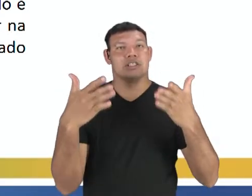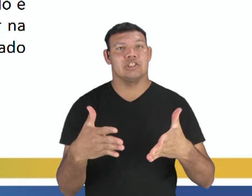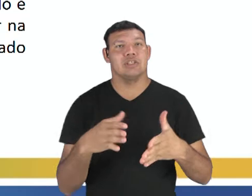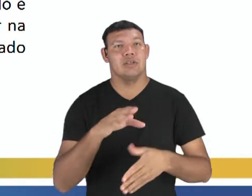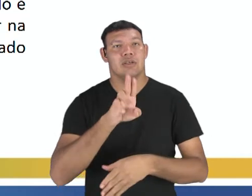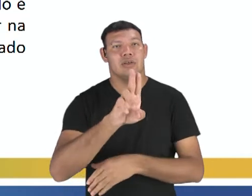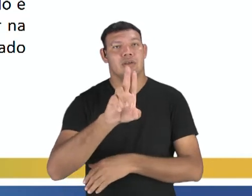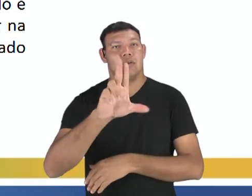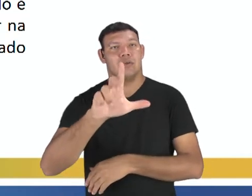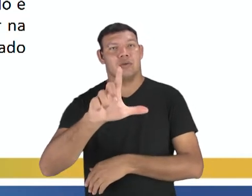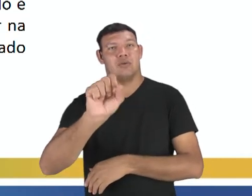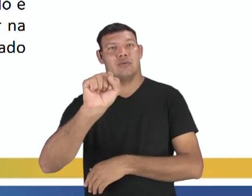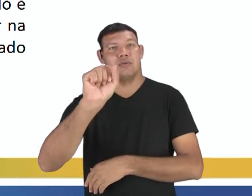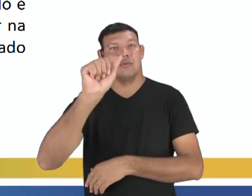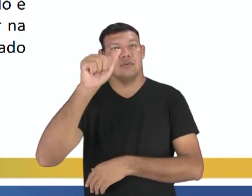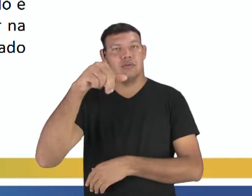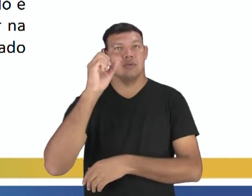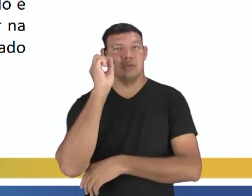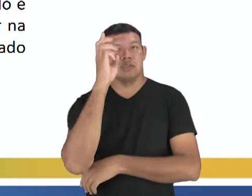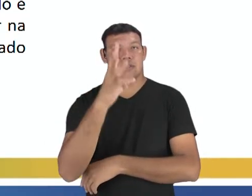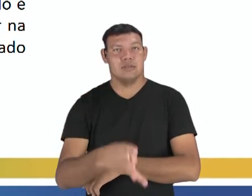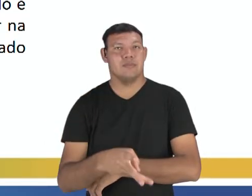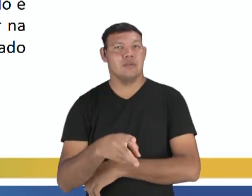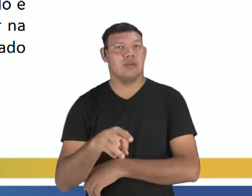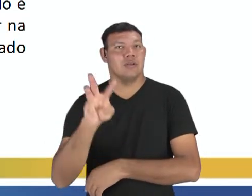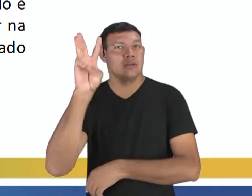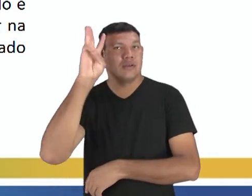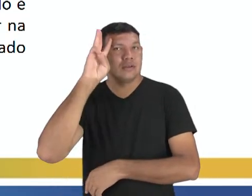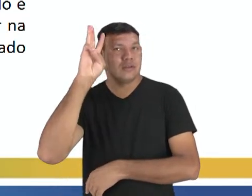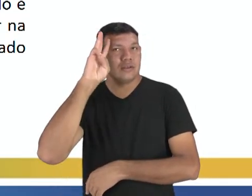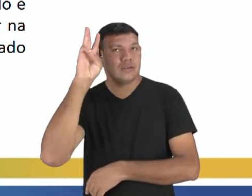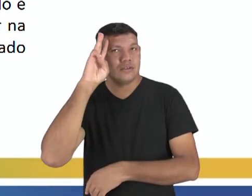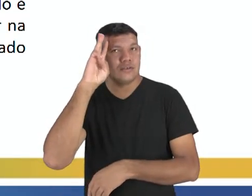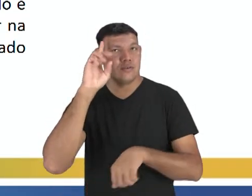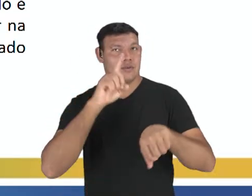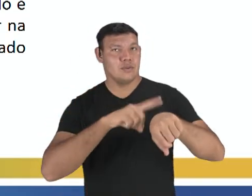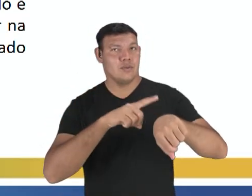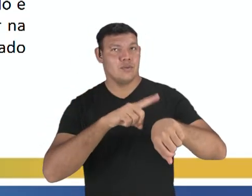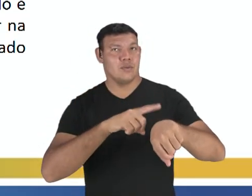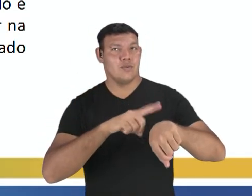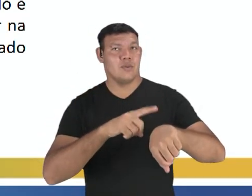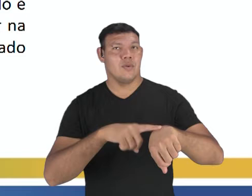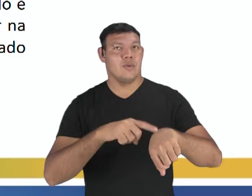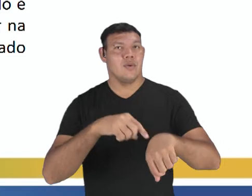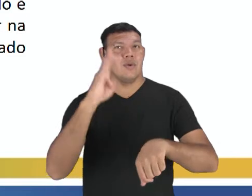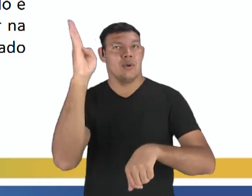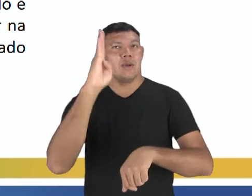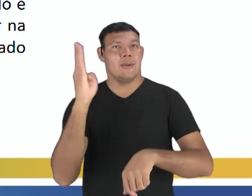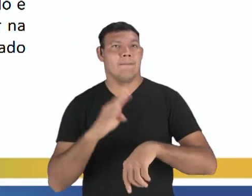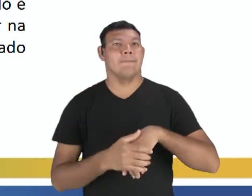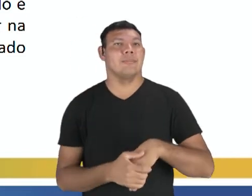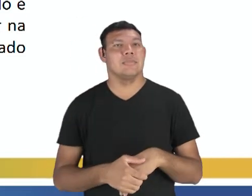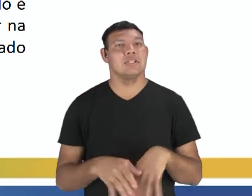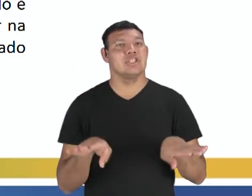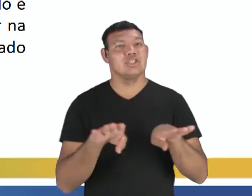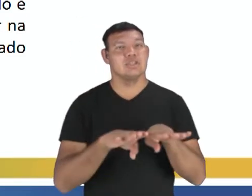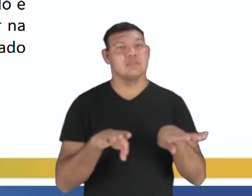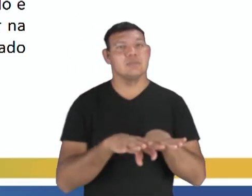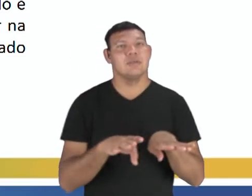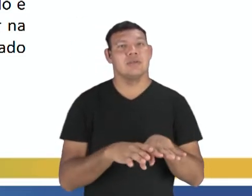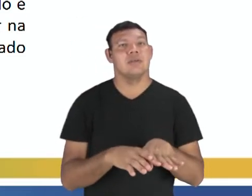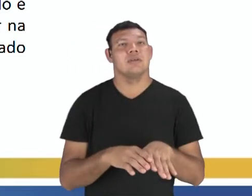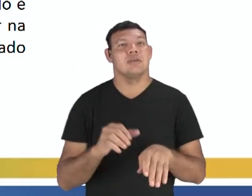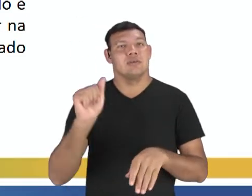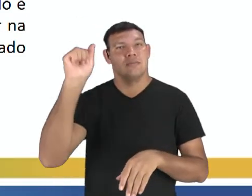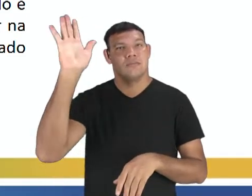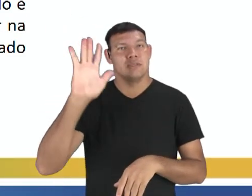tivesse a mesma promoção e repercussão de Romário, a ausência de Ricardinho da lista dos atletas